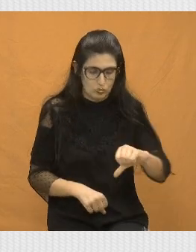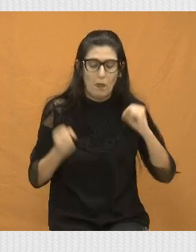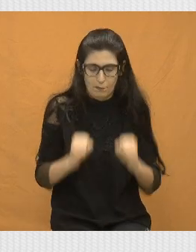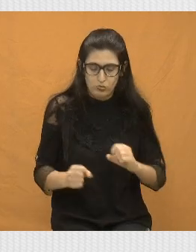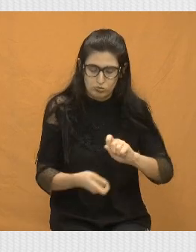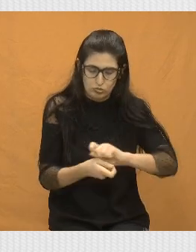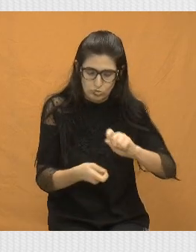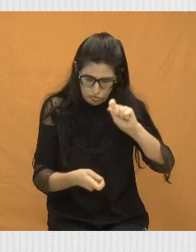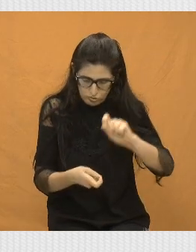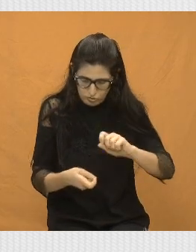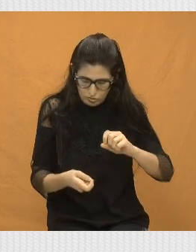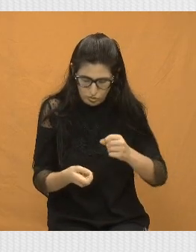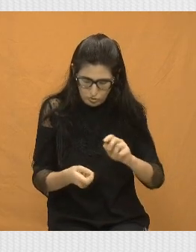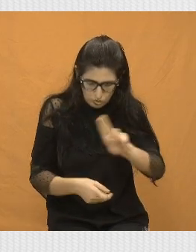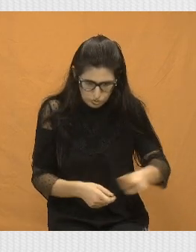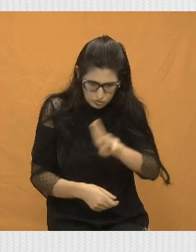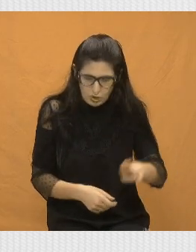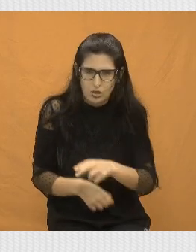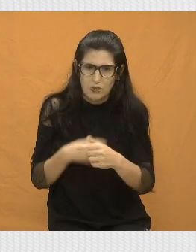milhões,